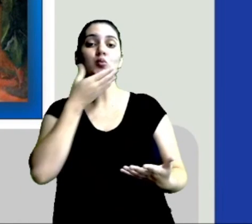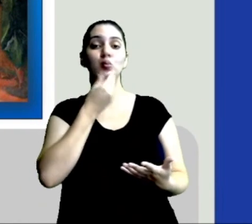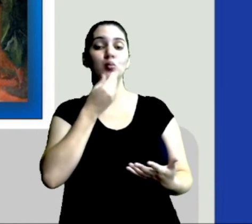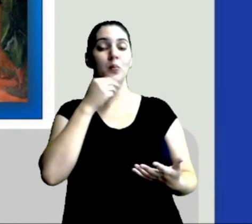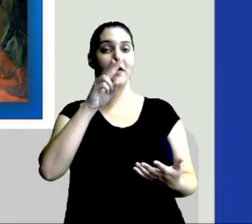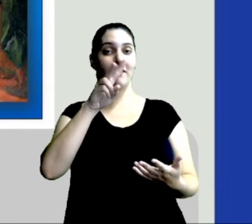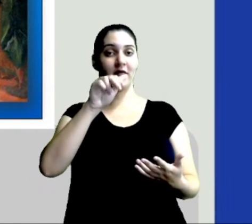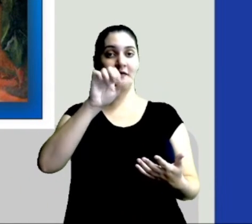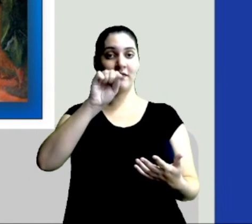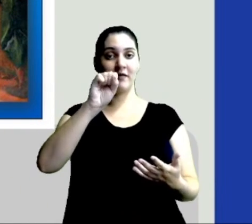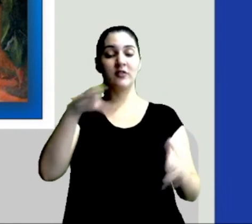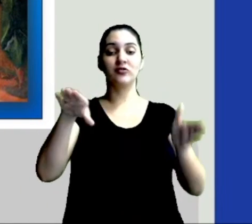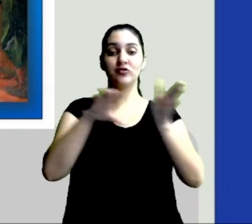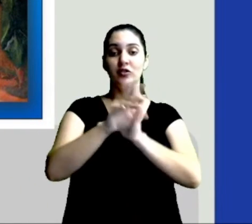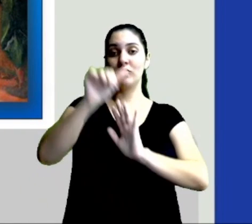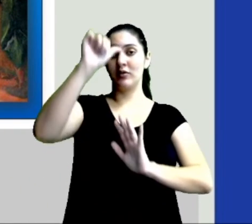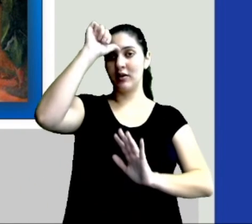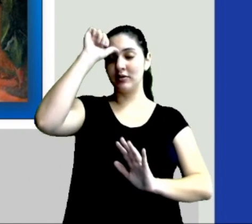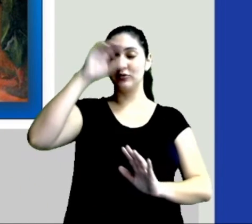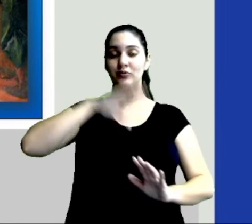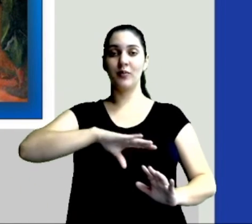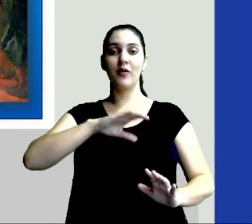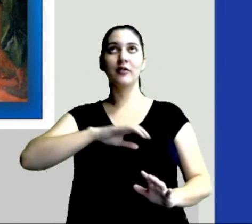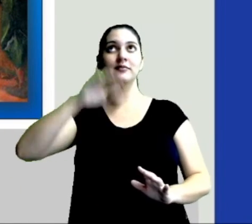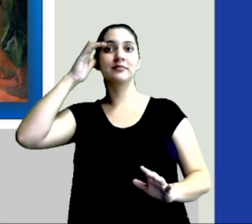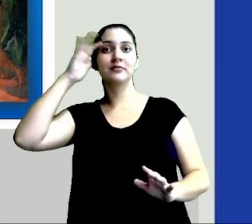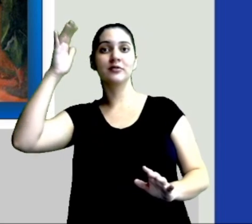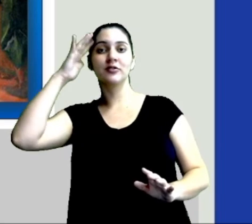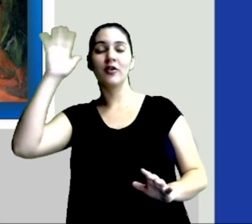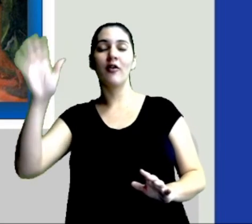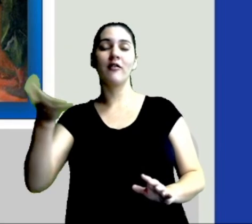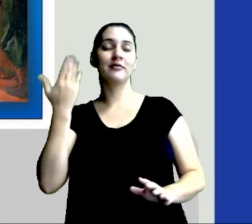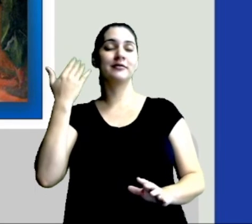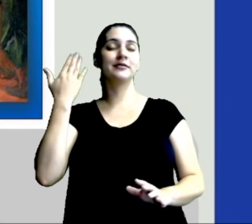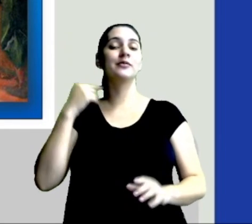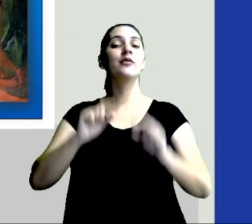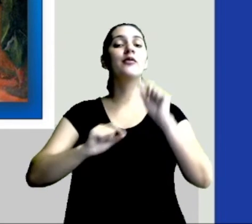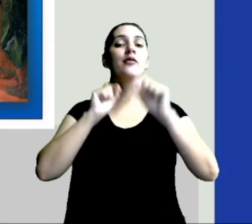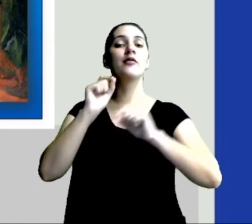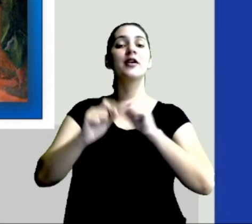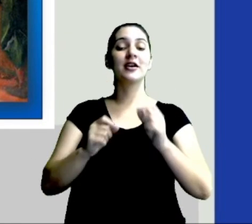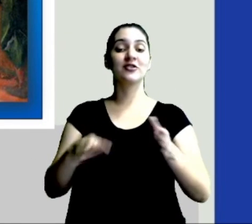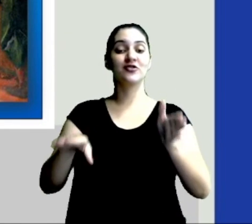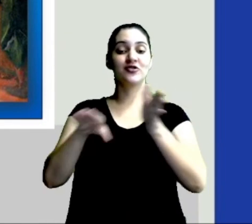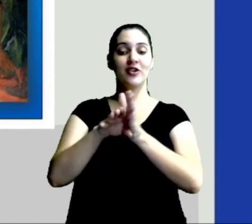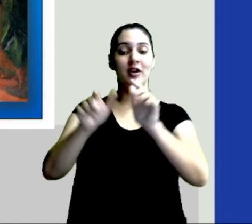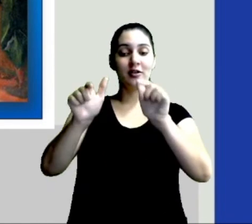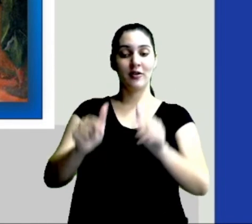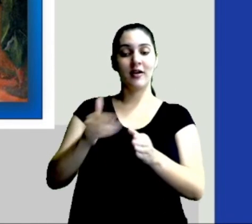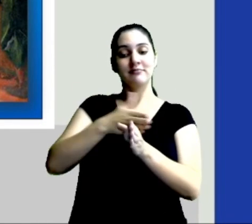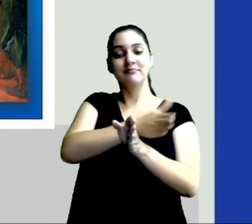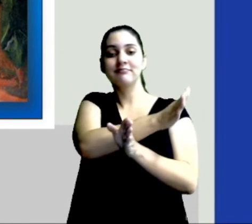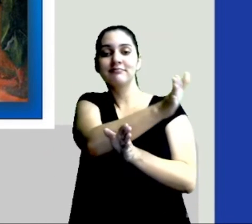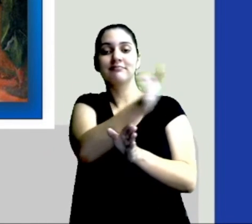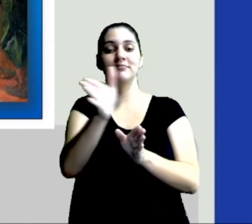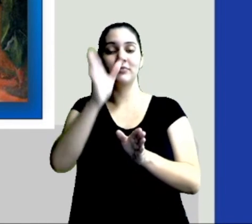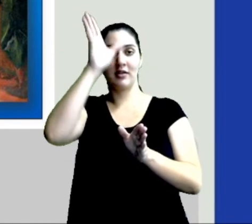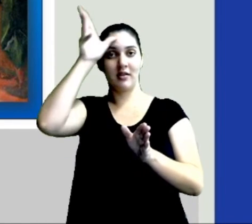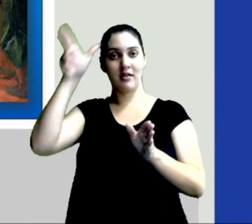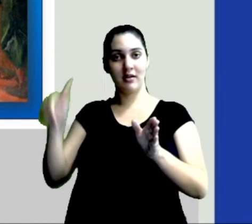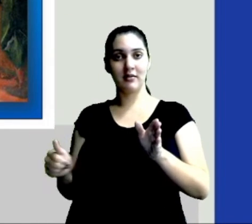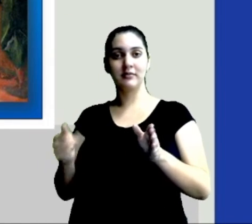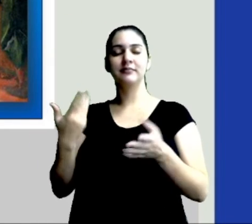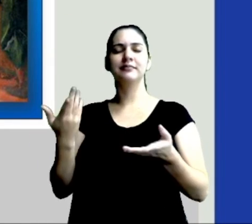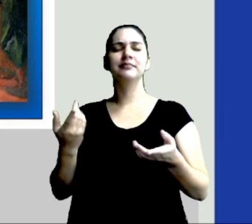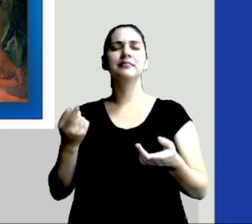Índias, os portugueses realizavam o seu maior sonho na época, chegar ao Oriente contornando a África. Calcula-se que o lucro obtido com essa